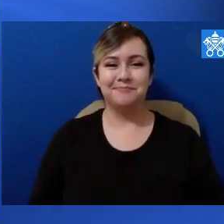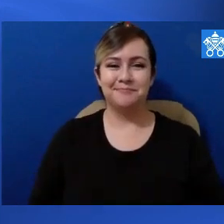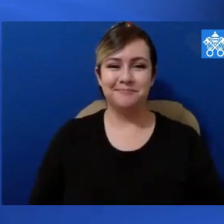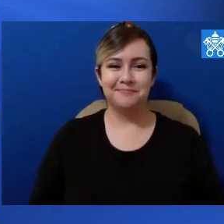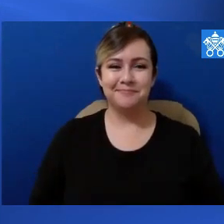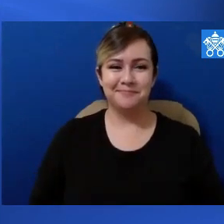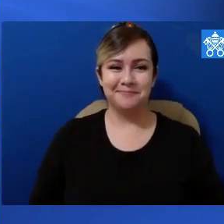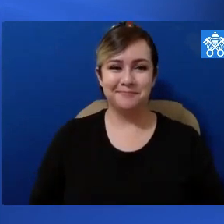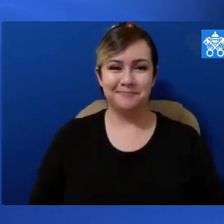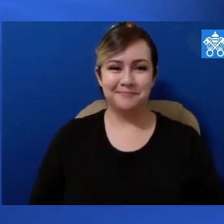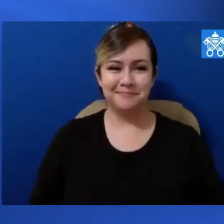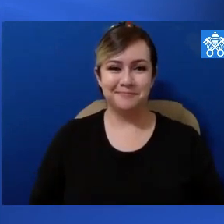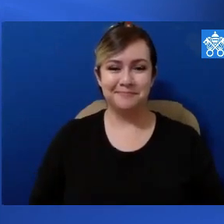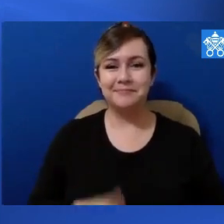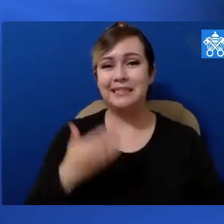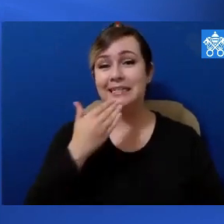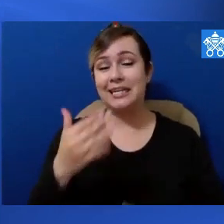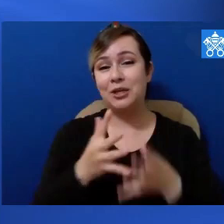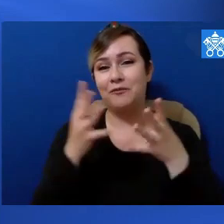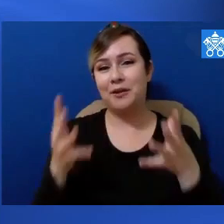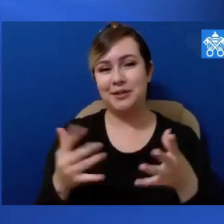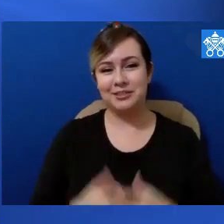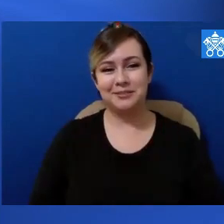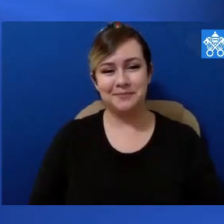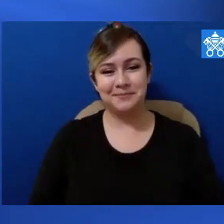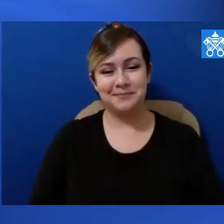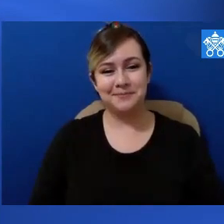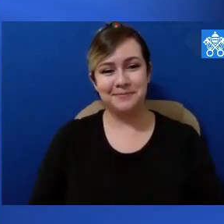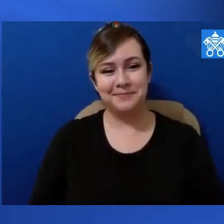And may Our Lady accompany you. Thank you very much.